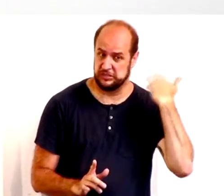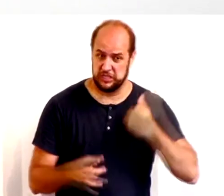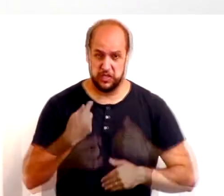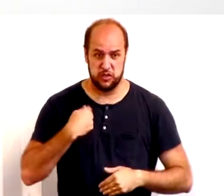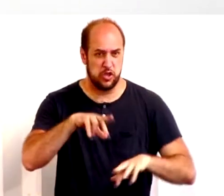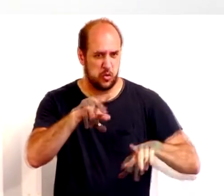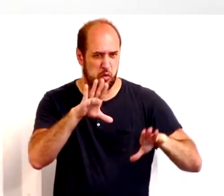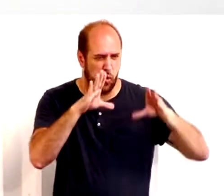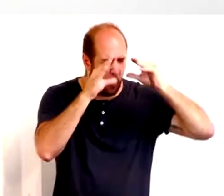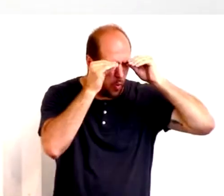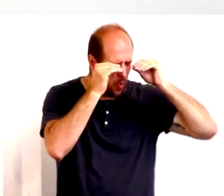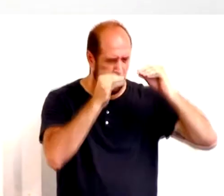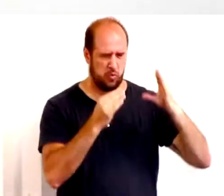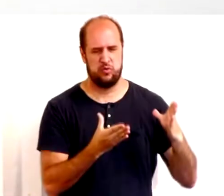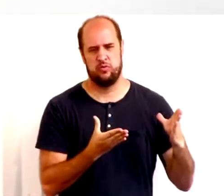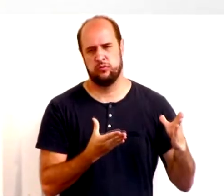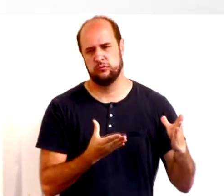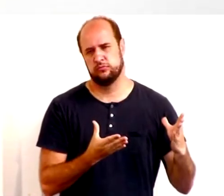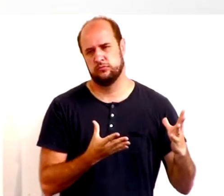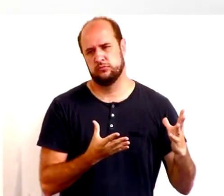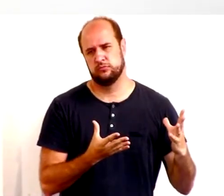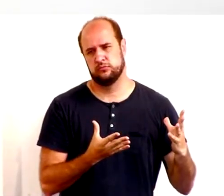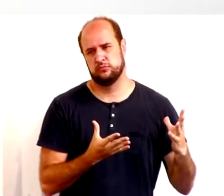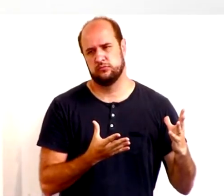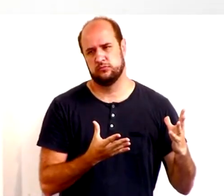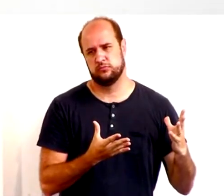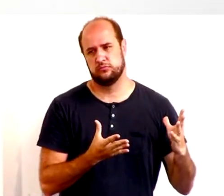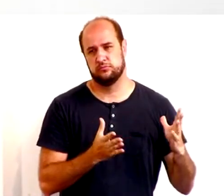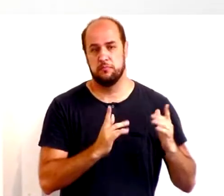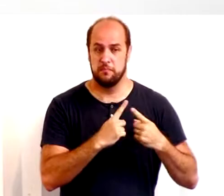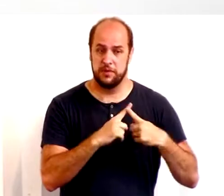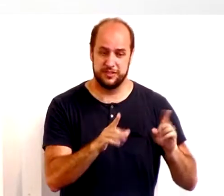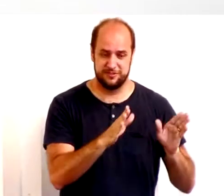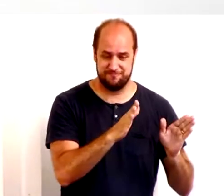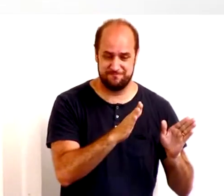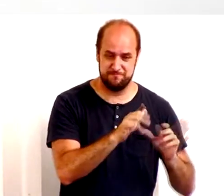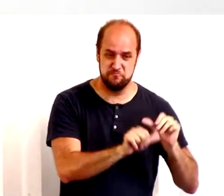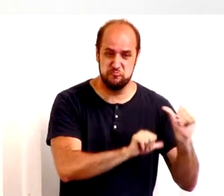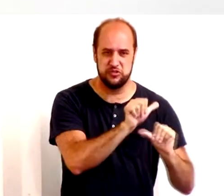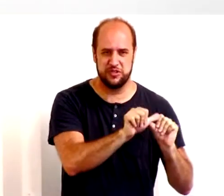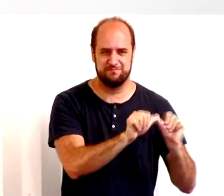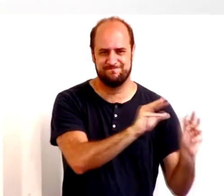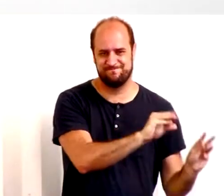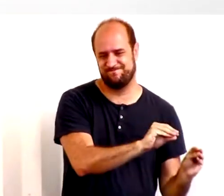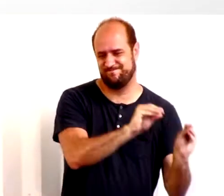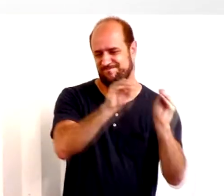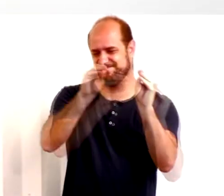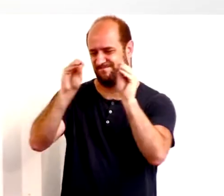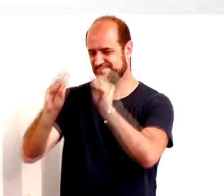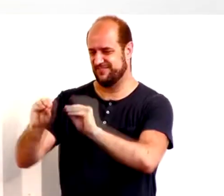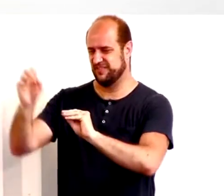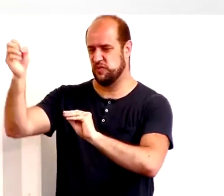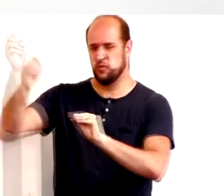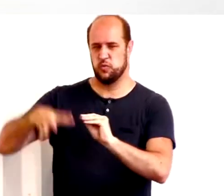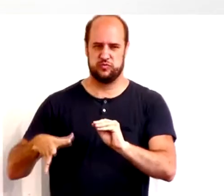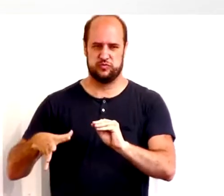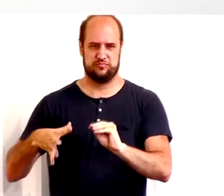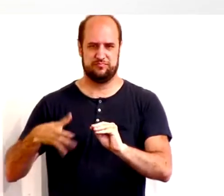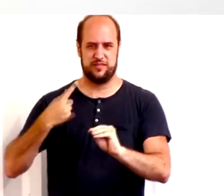sabemos. Mas nossos olhos não estão mais fechados. Não é?